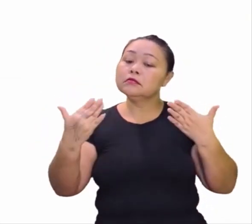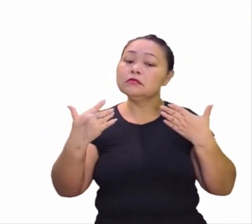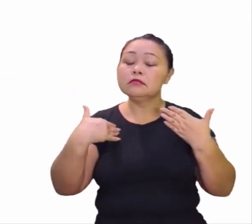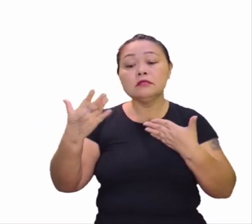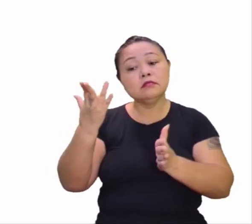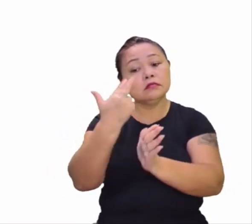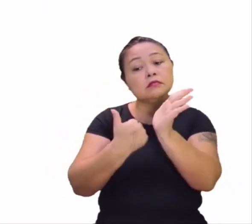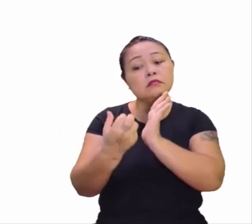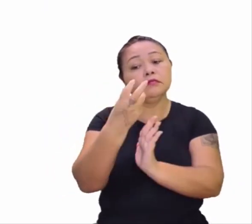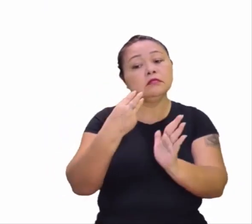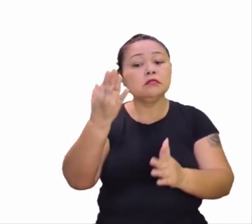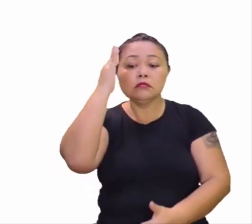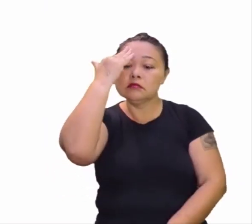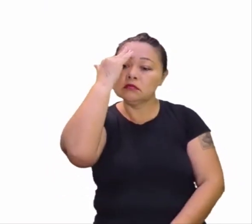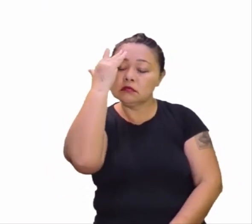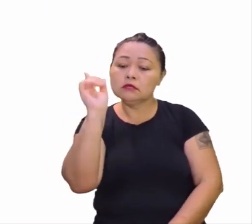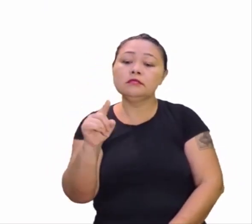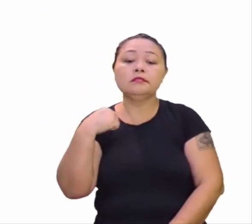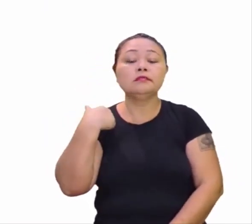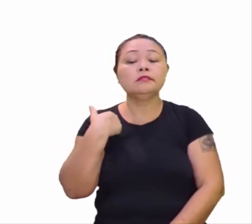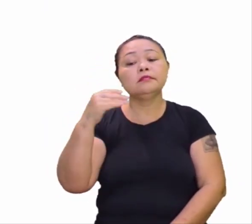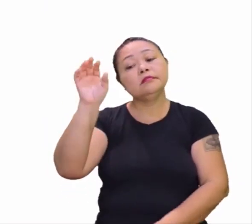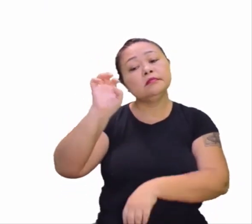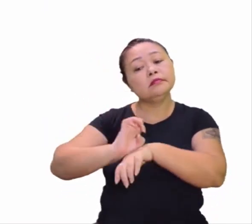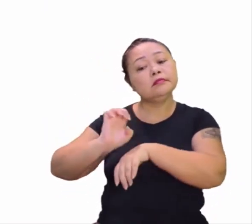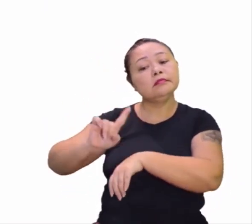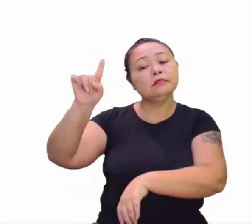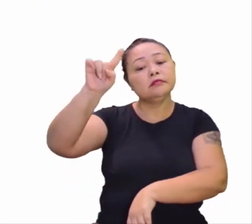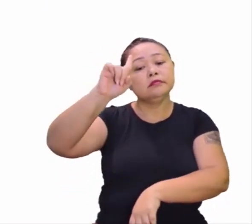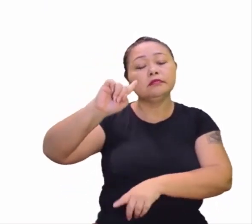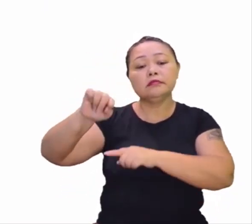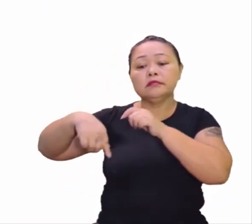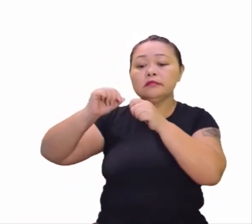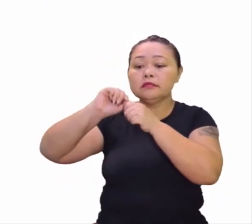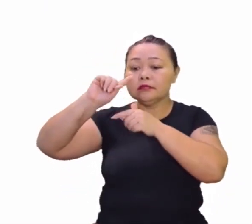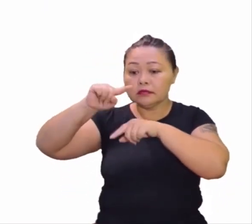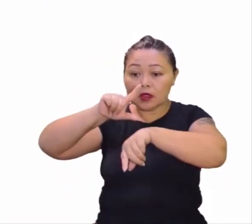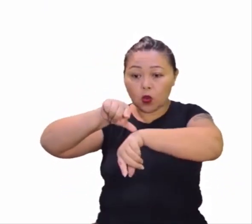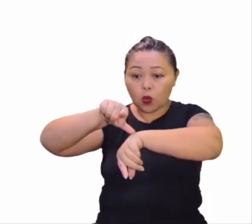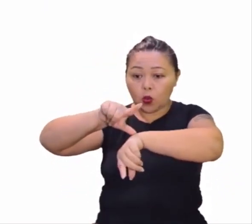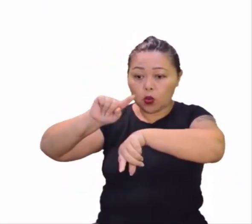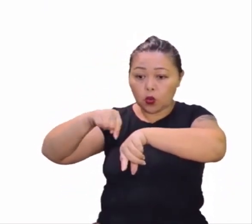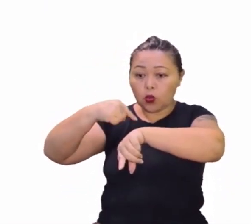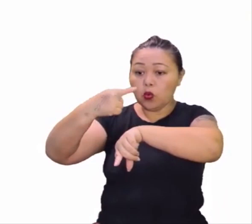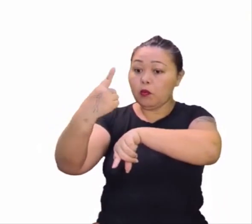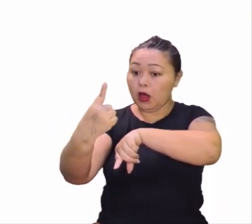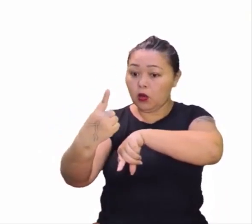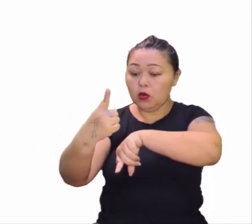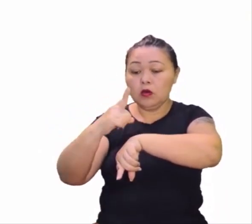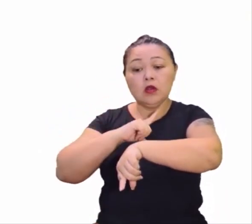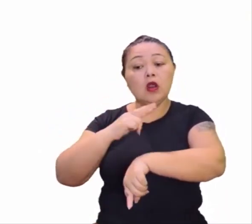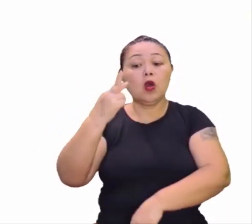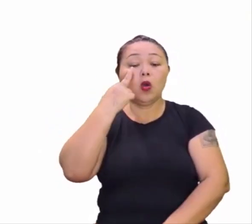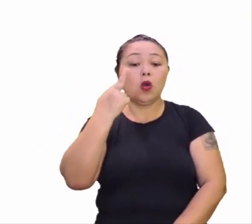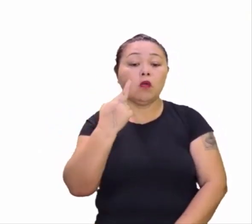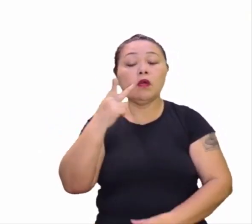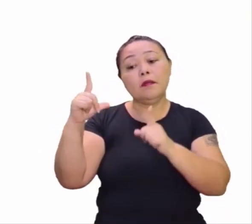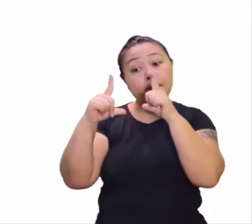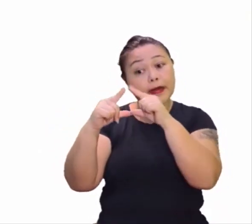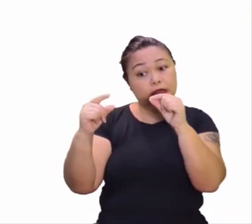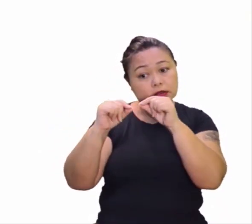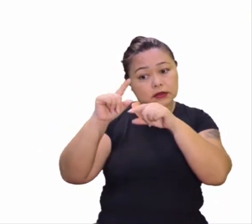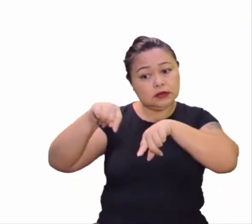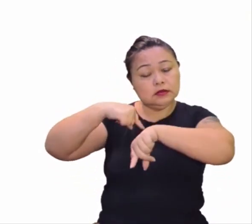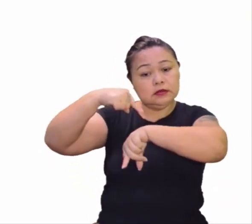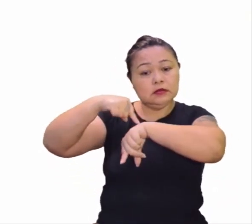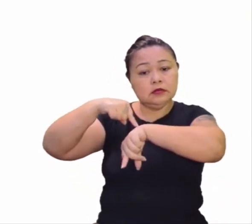você entender. Então, os estados que devem adiantar os relógios em 1 hora. Rondônia não adianta, então Brasília